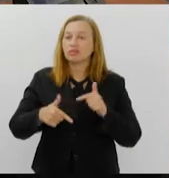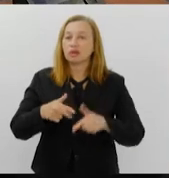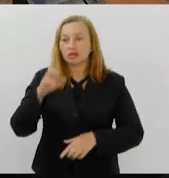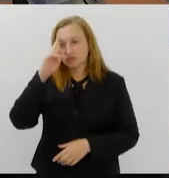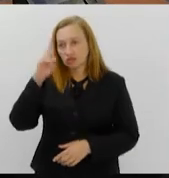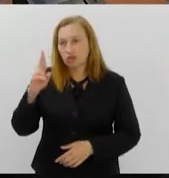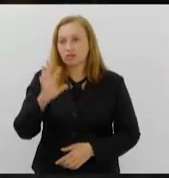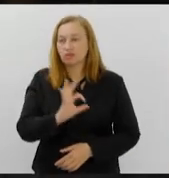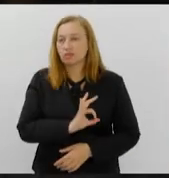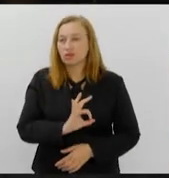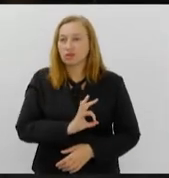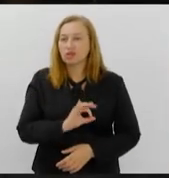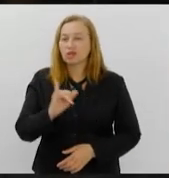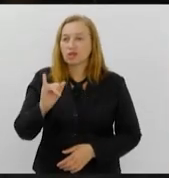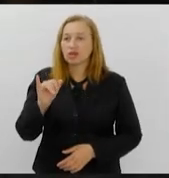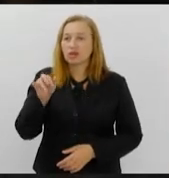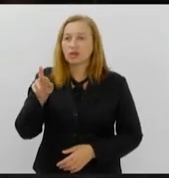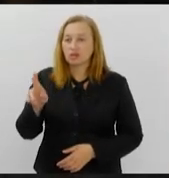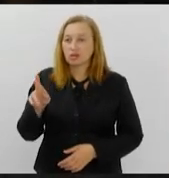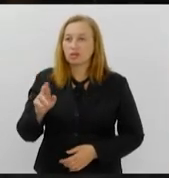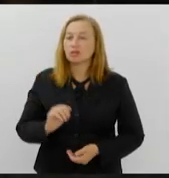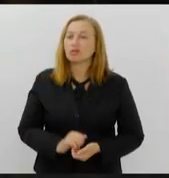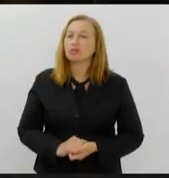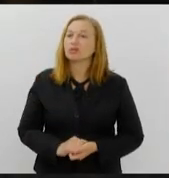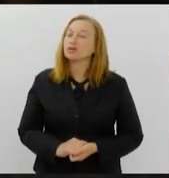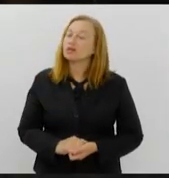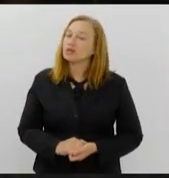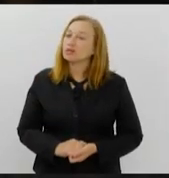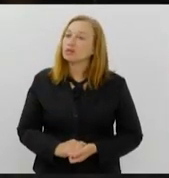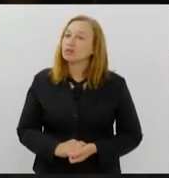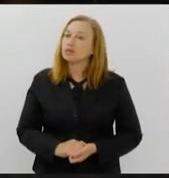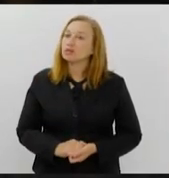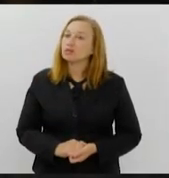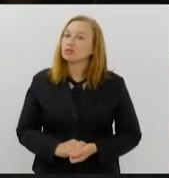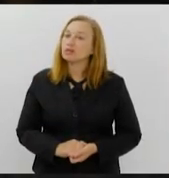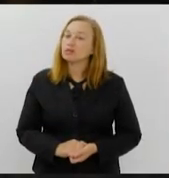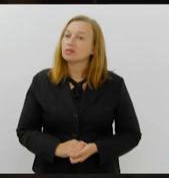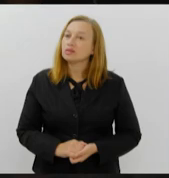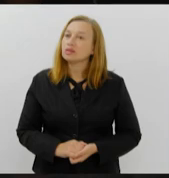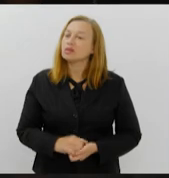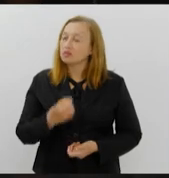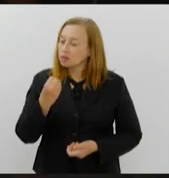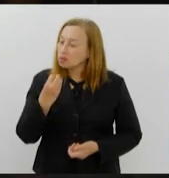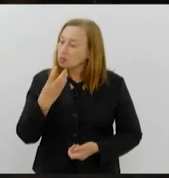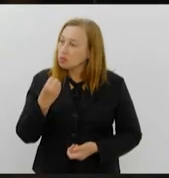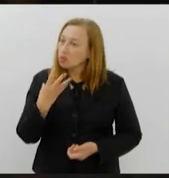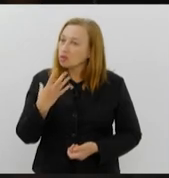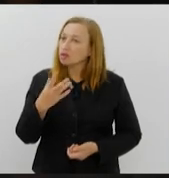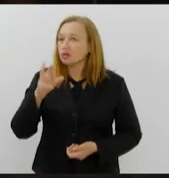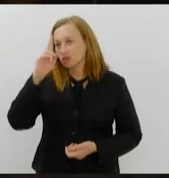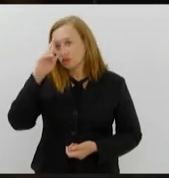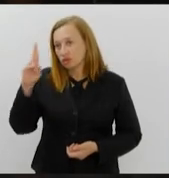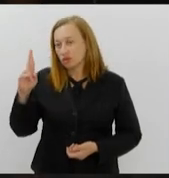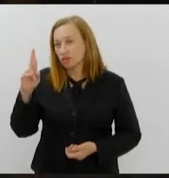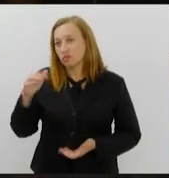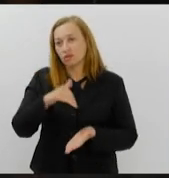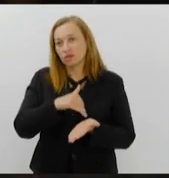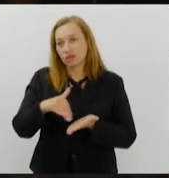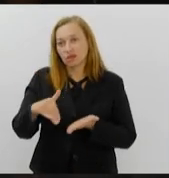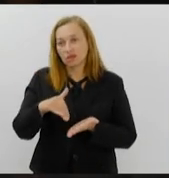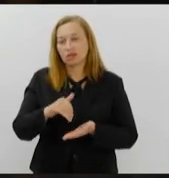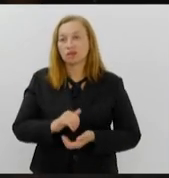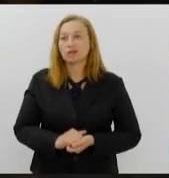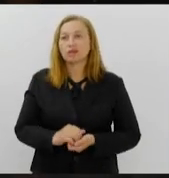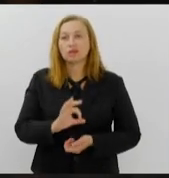o Felipe Cury, mas seria, né, de grande valia se Vossa Excelência fosse o secretário